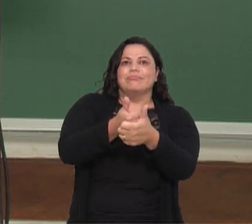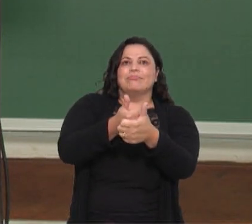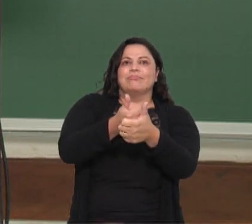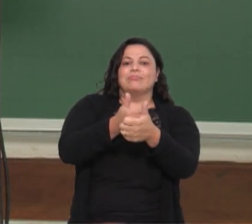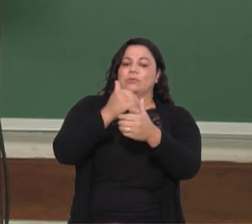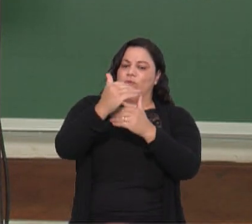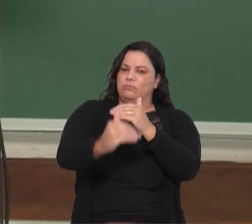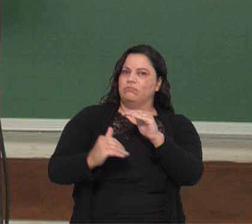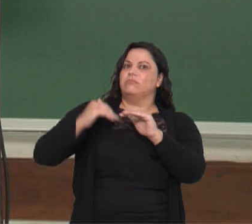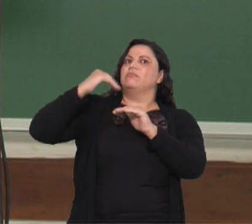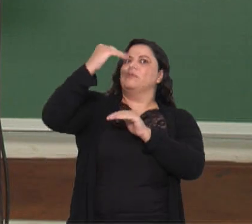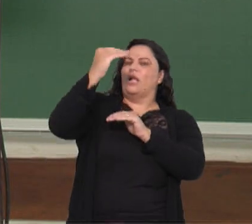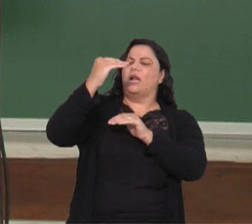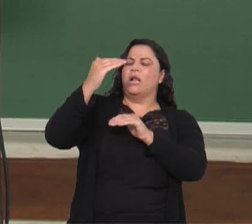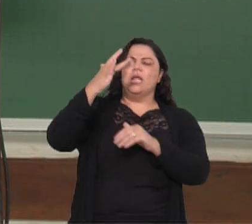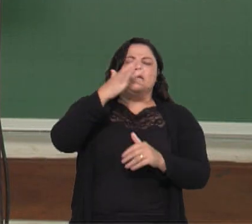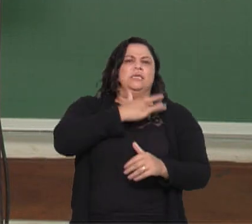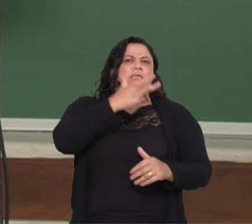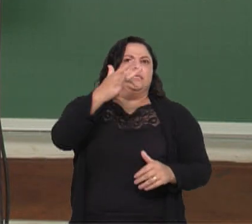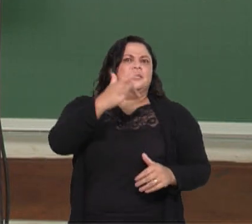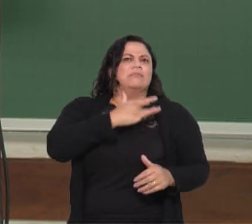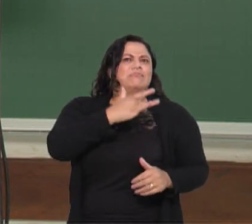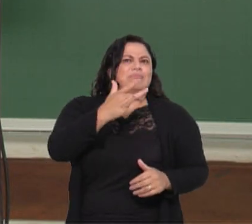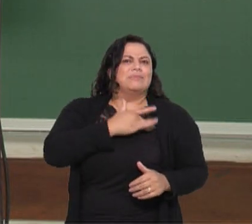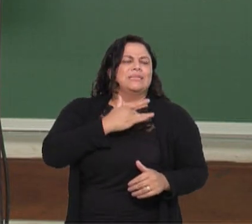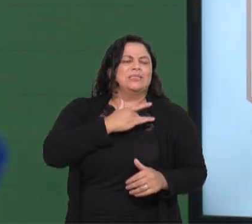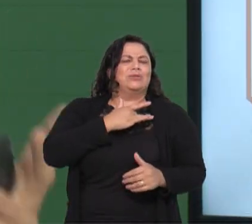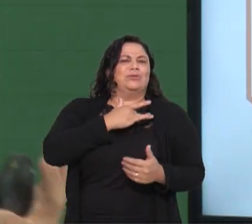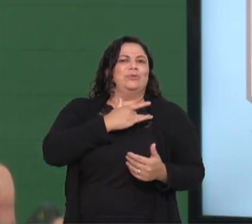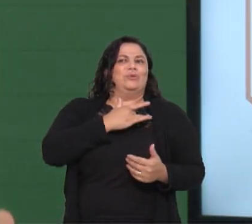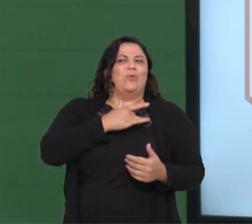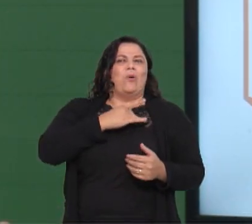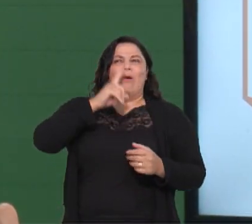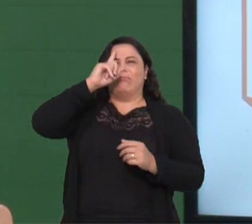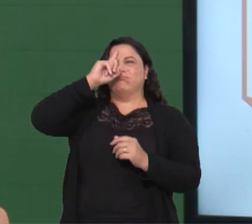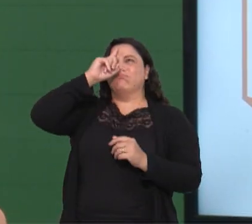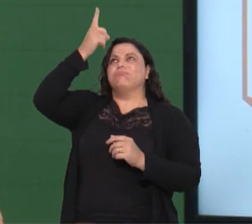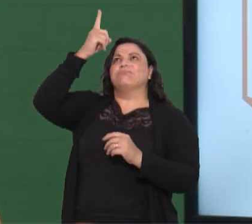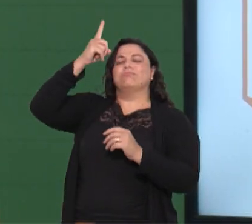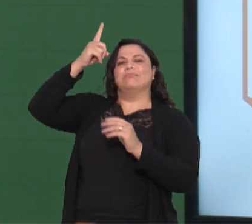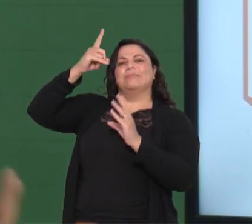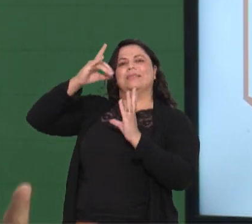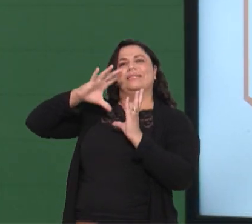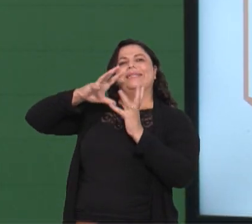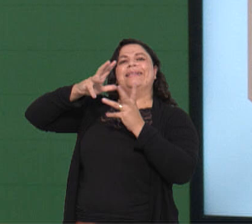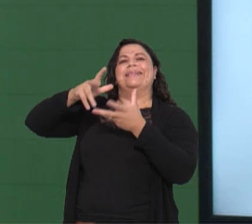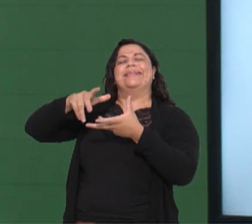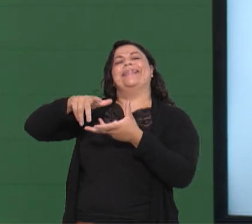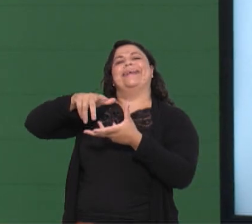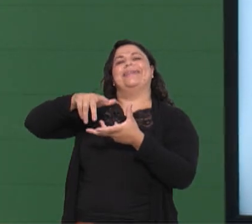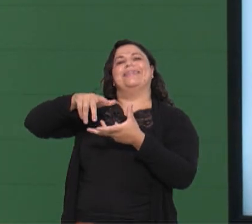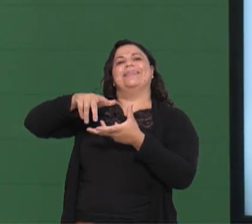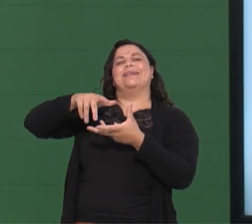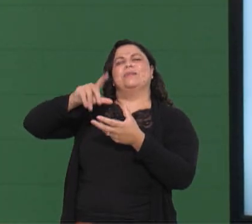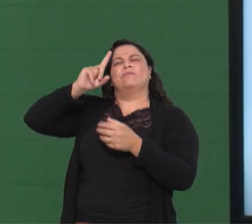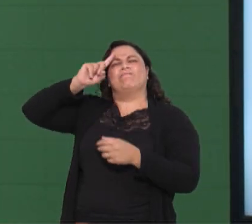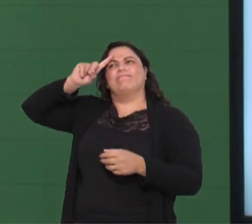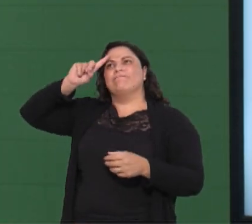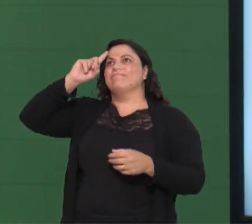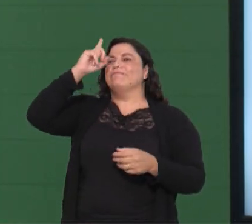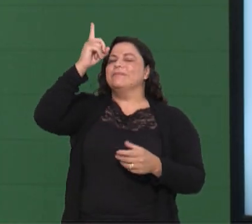vai além e se apaixona, deseja a ideia de beleza. Né? Então, por isso, o amor seria uma